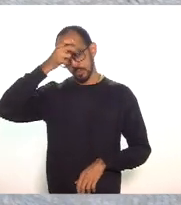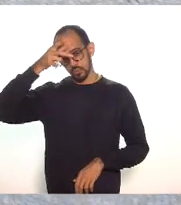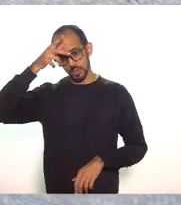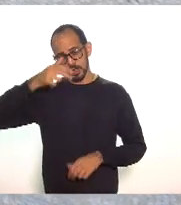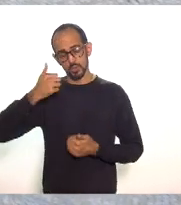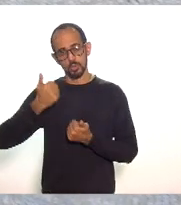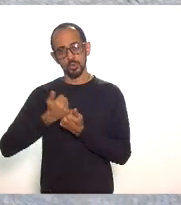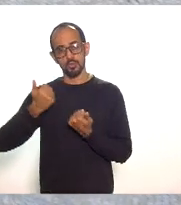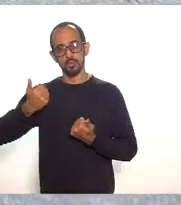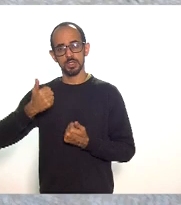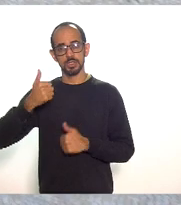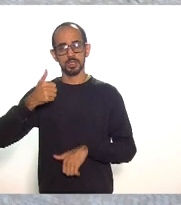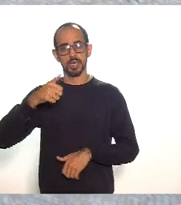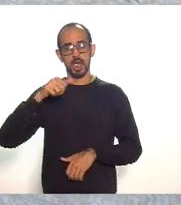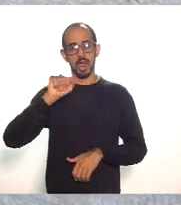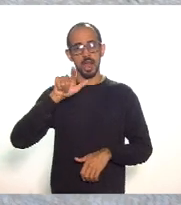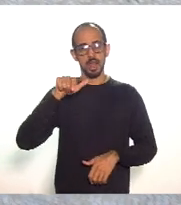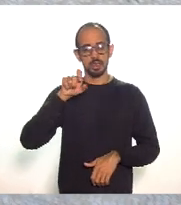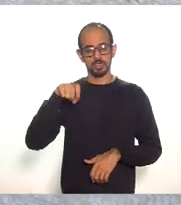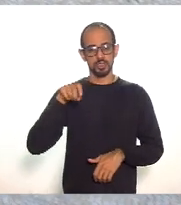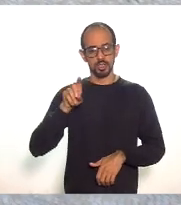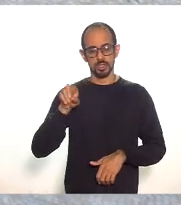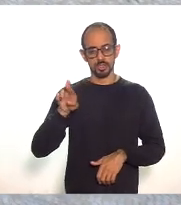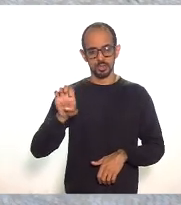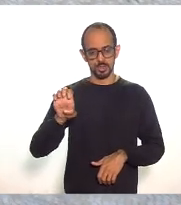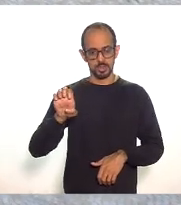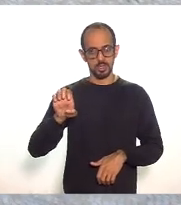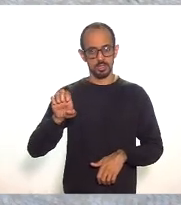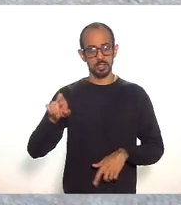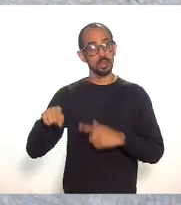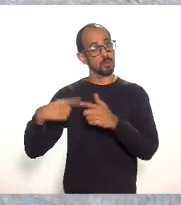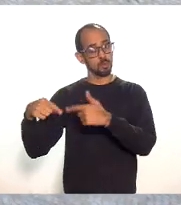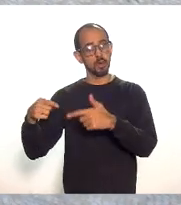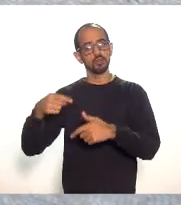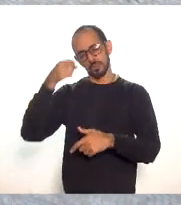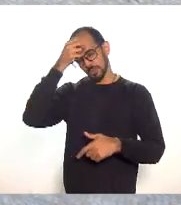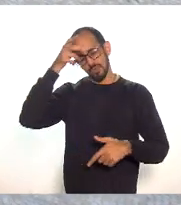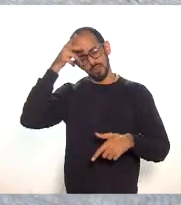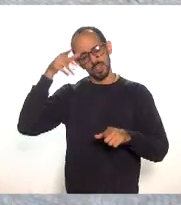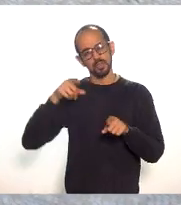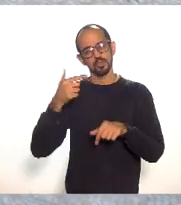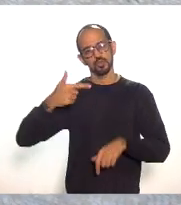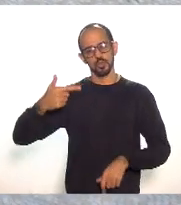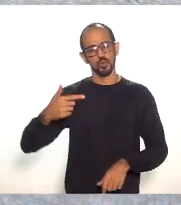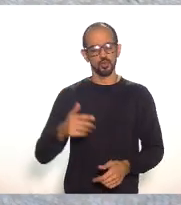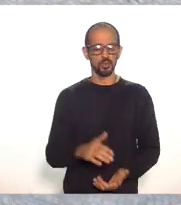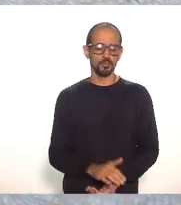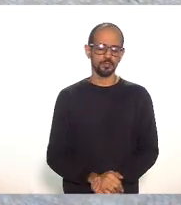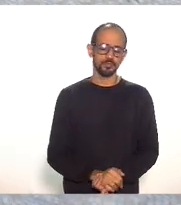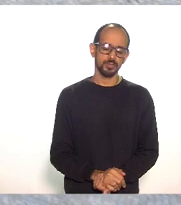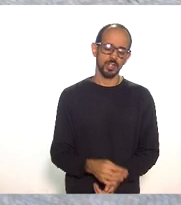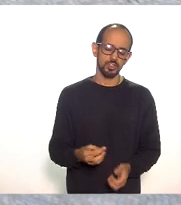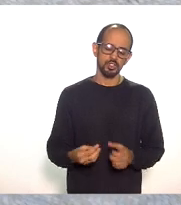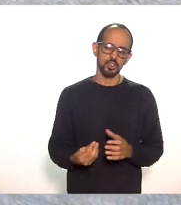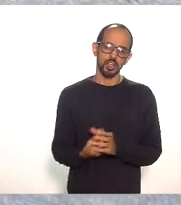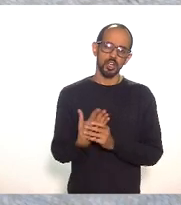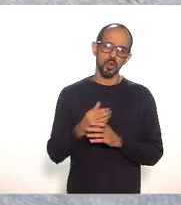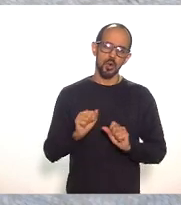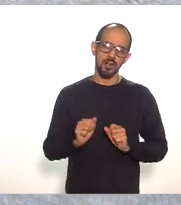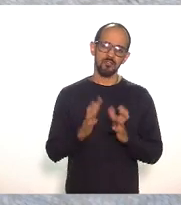Lisboa, que foi o segundo prefeito depois, e criamos aquela festa que se tornou um dos maiores eventos